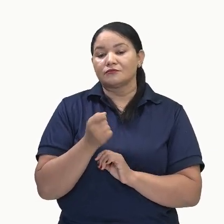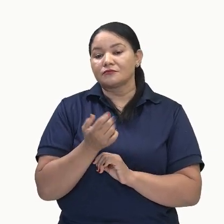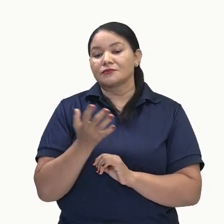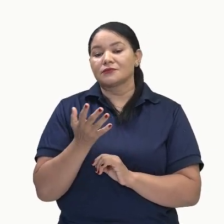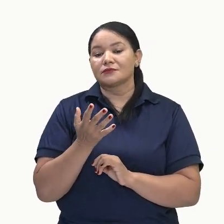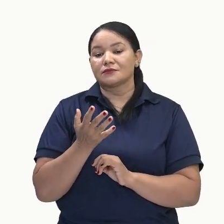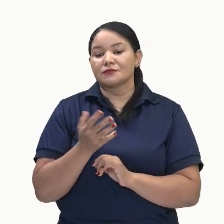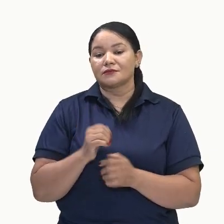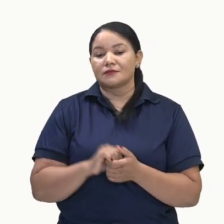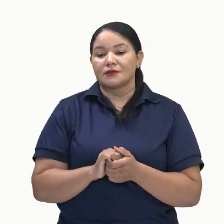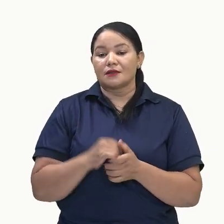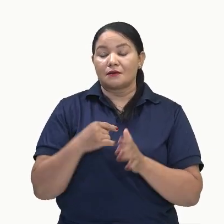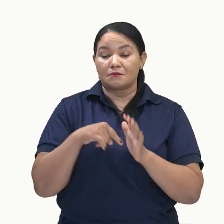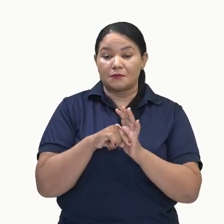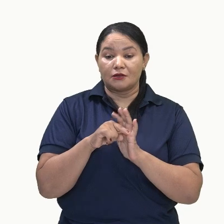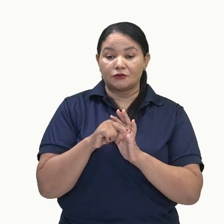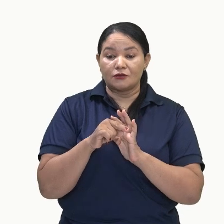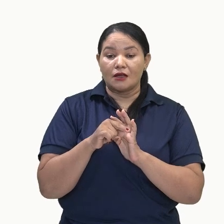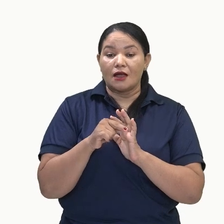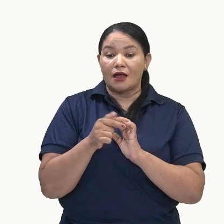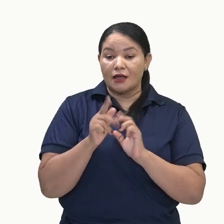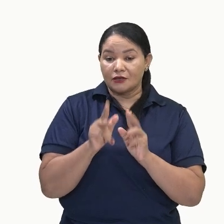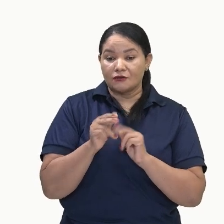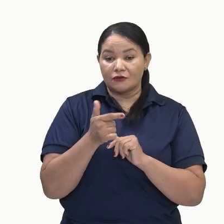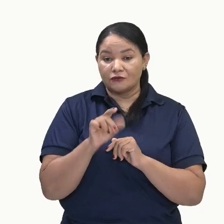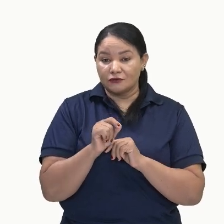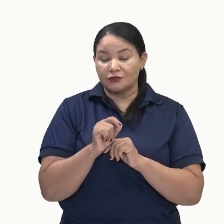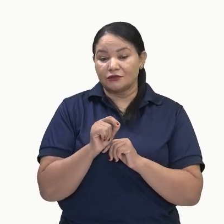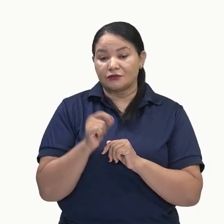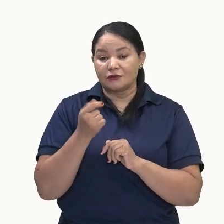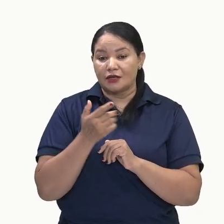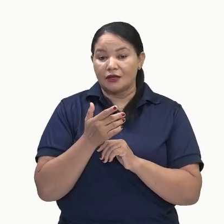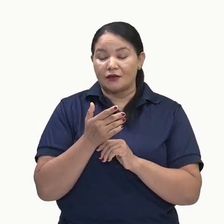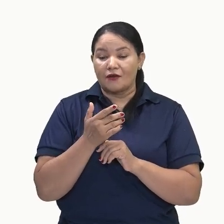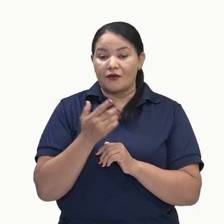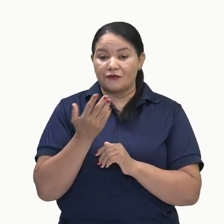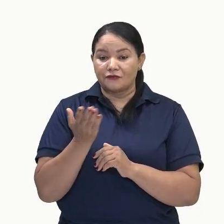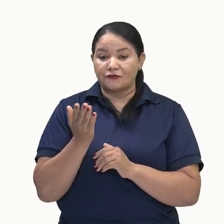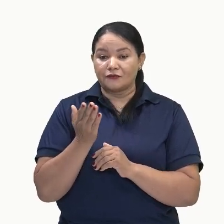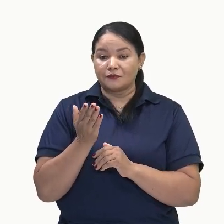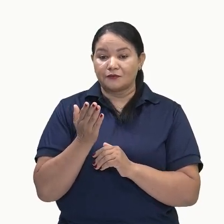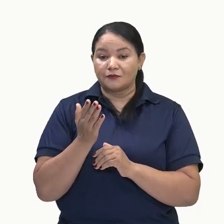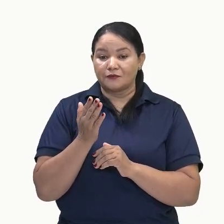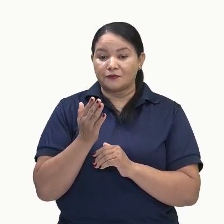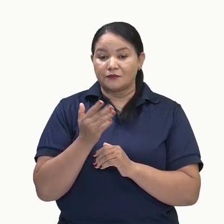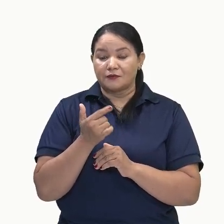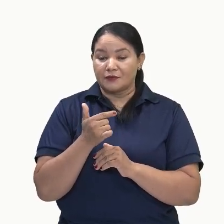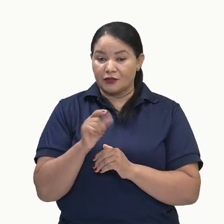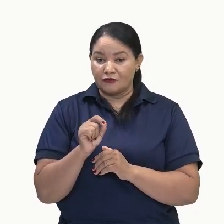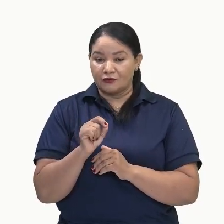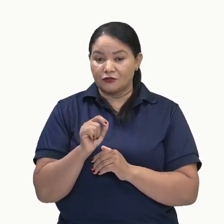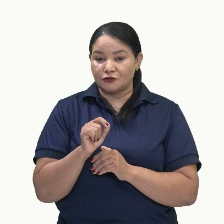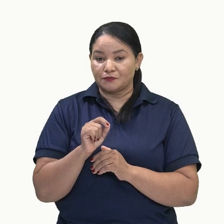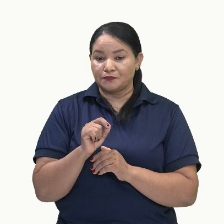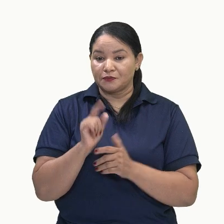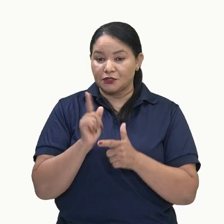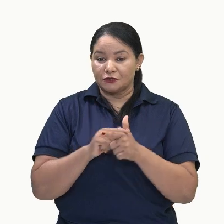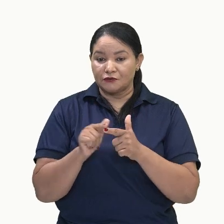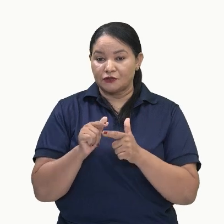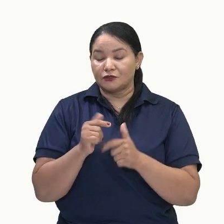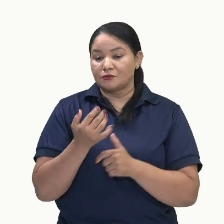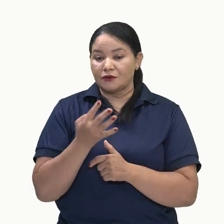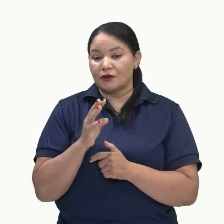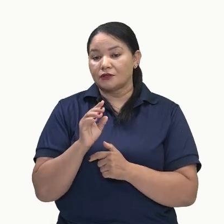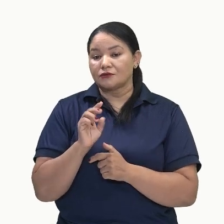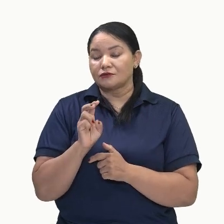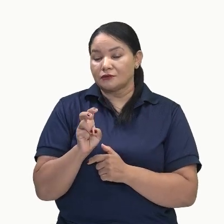10 menos 8 é 2, baixa esse zero aqui agora. Rapidinho, só para a gente relembrar. E 20 dividido para